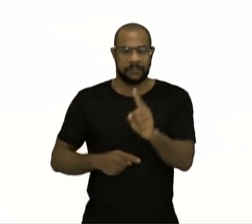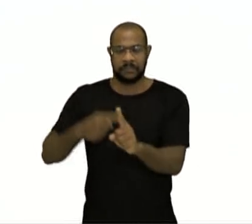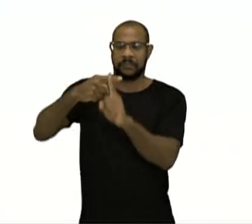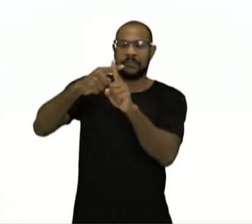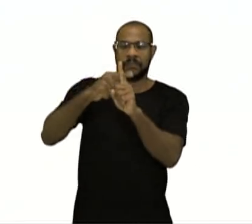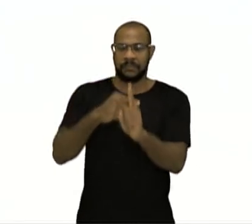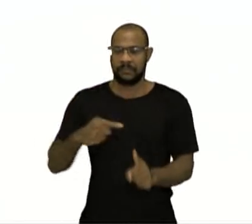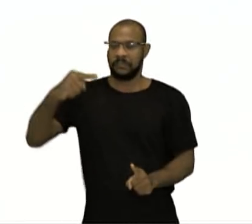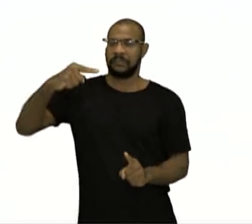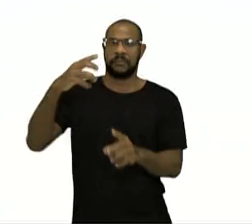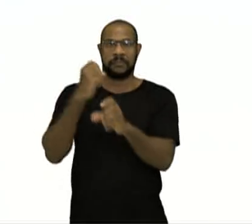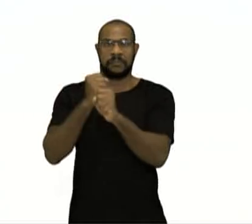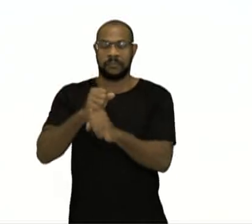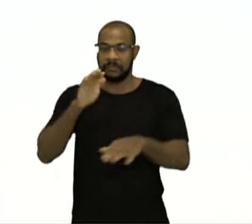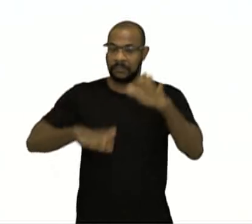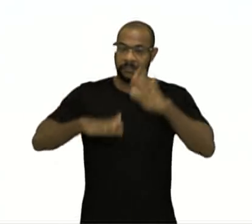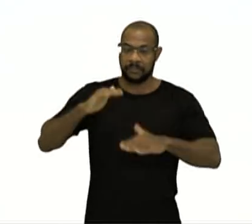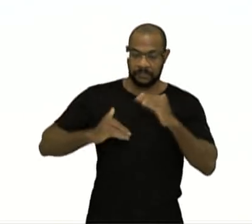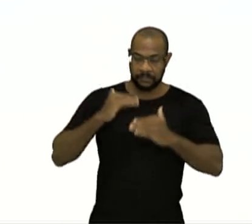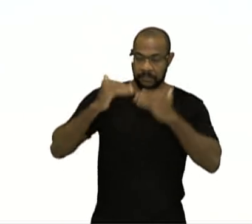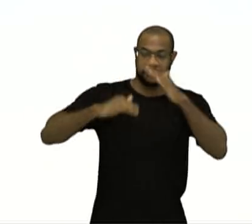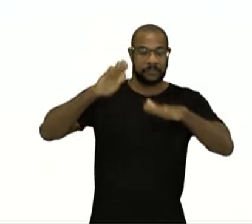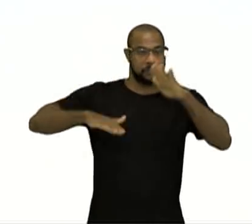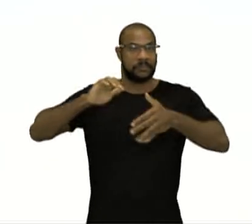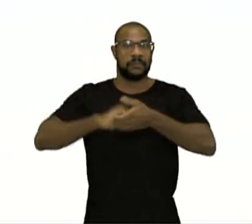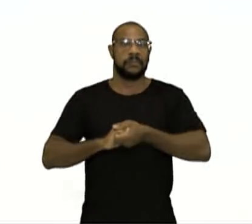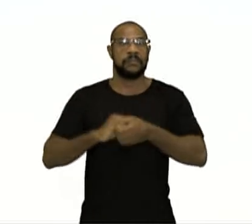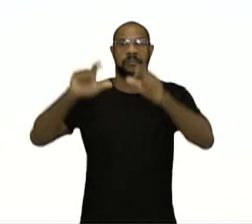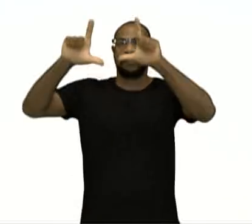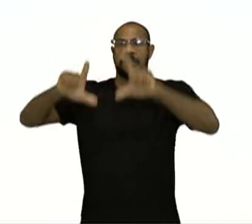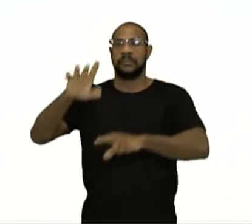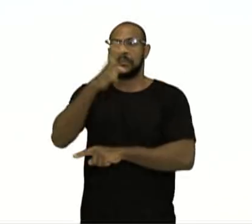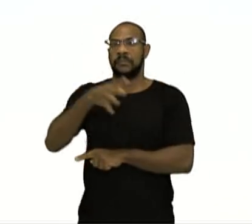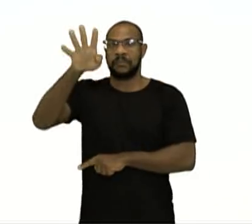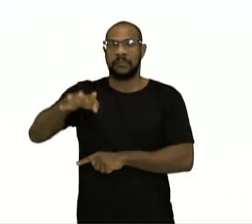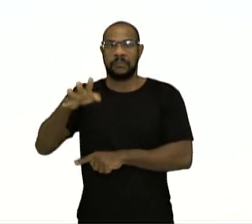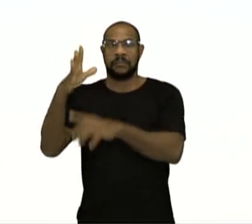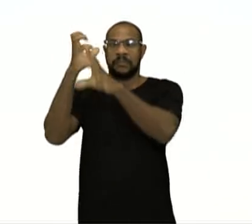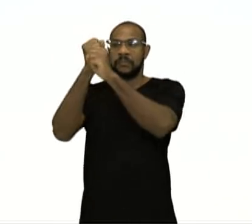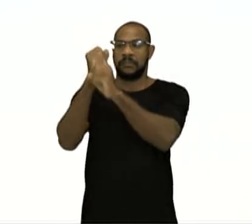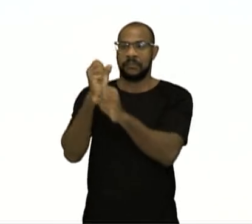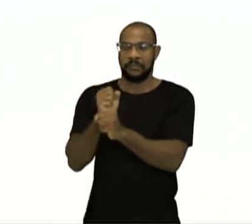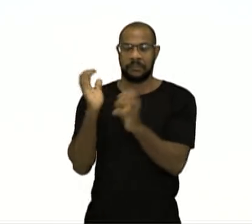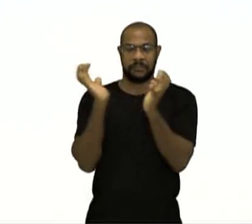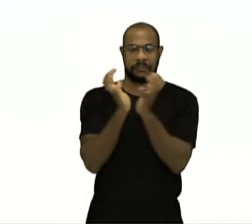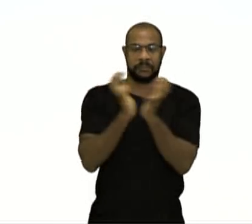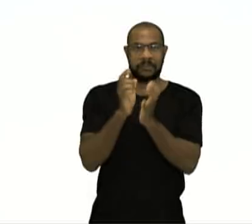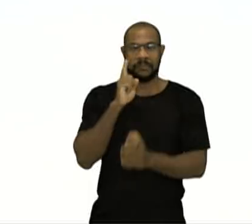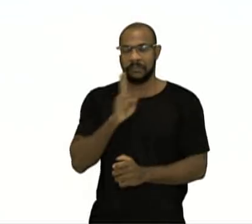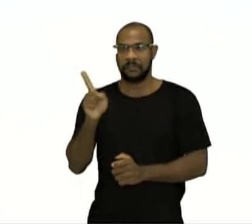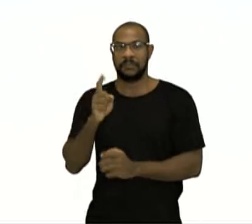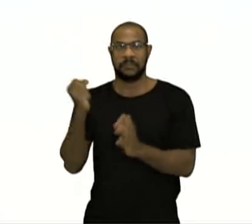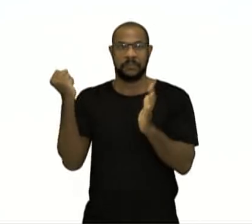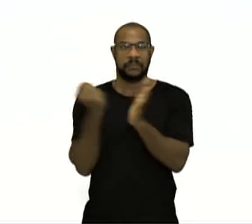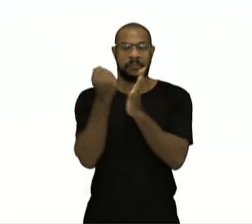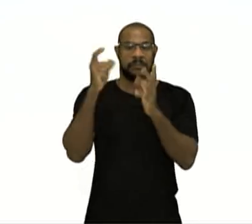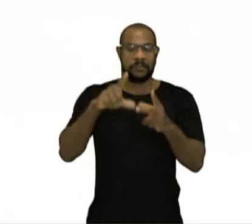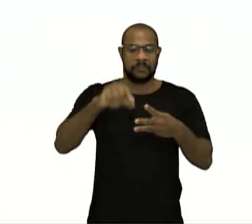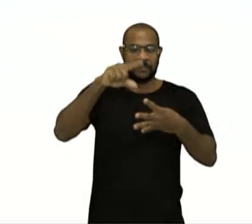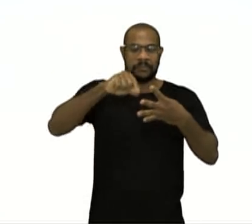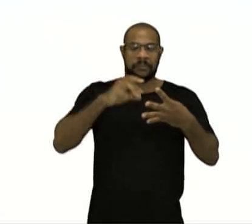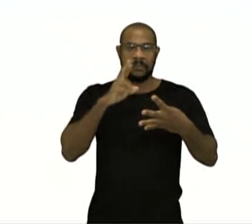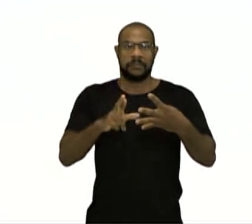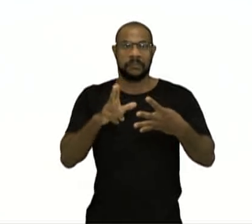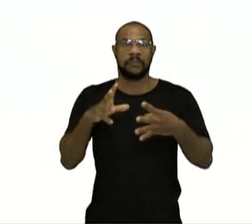negativa conforme o desempenho. O quadro ao lado mostra os pontos de um dos grupos. Marque a opção que indica